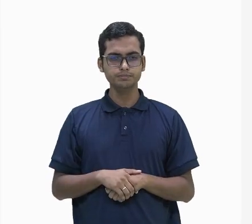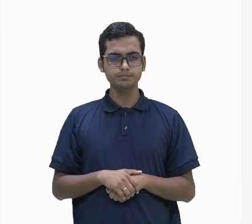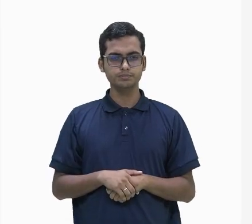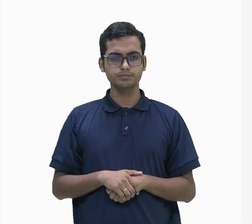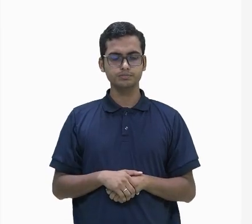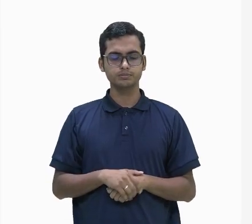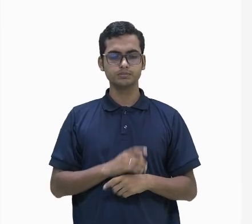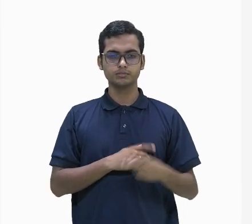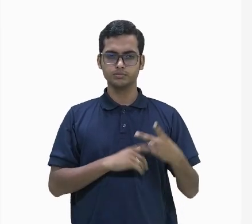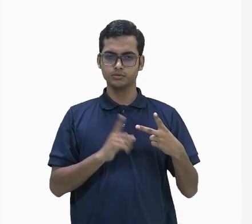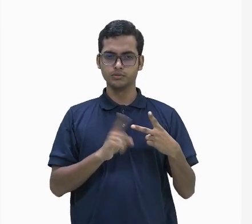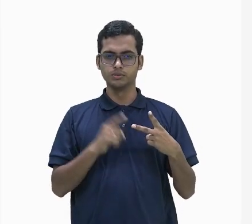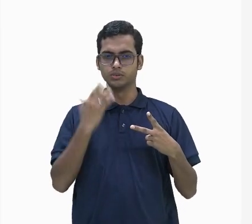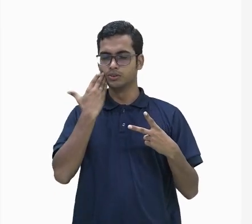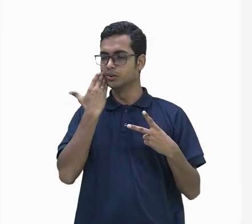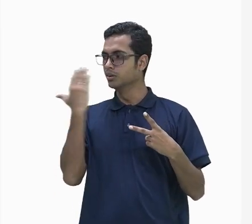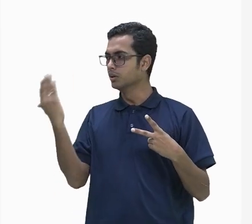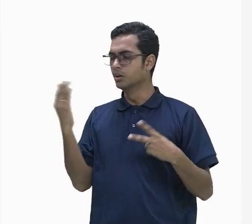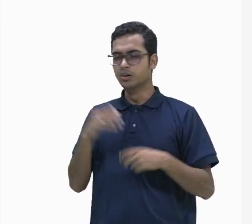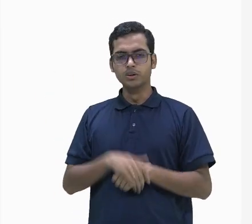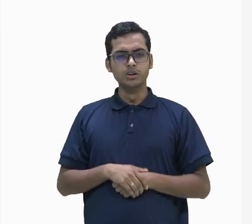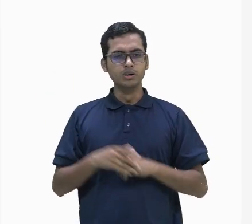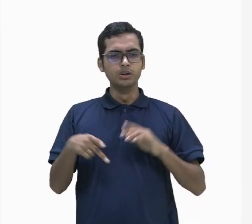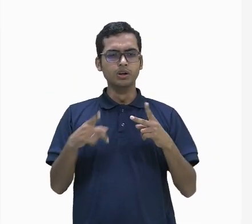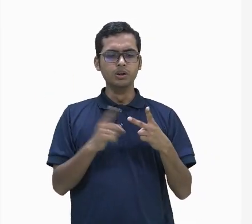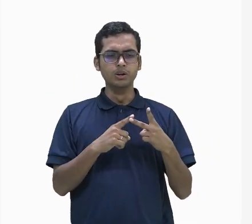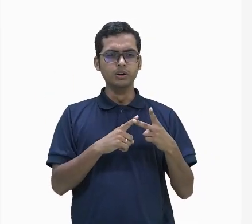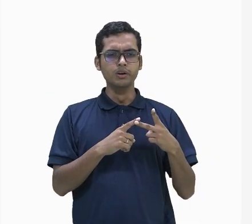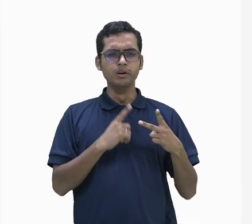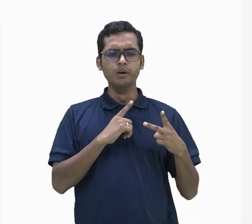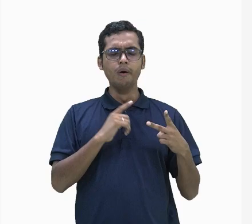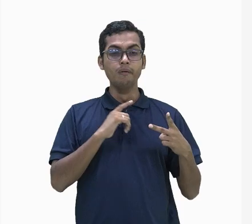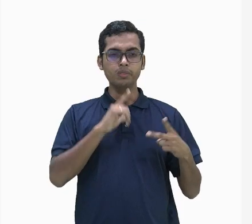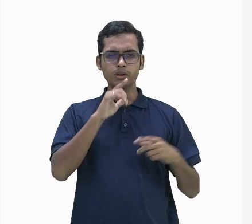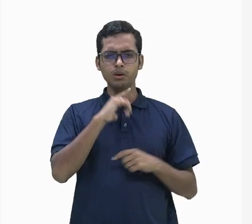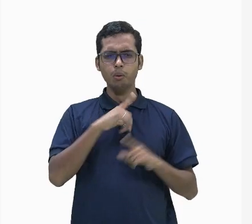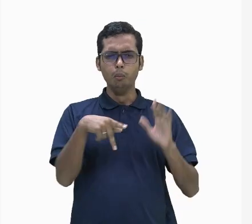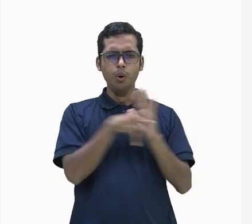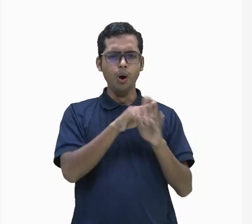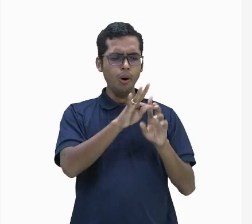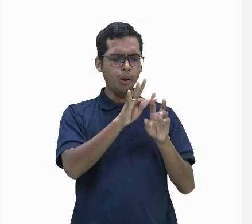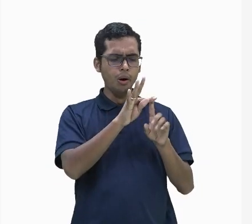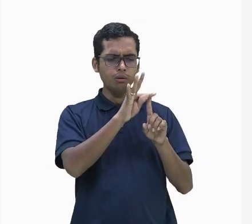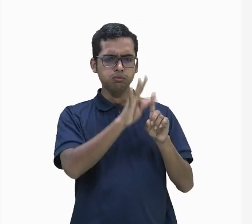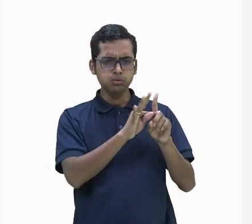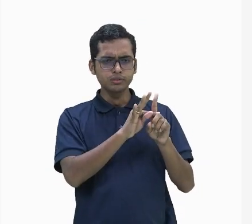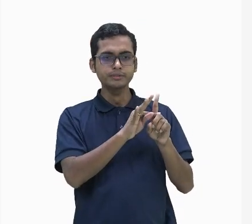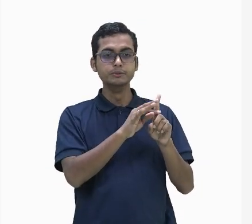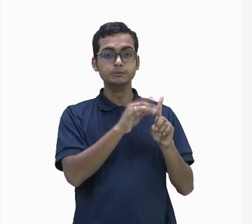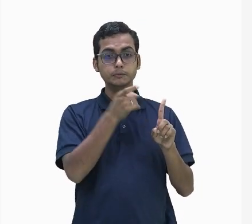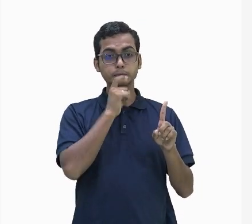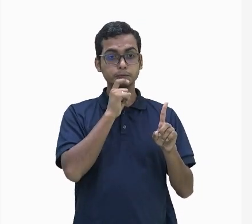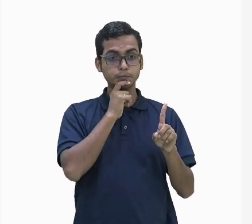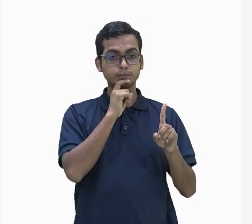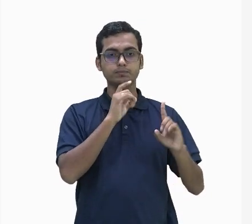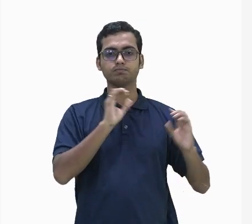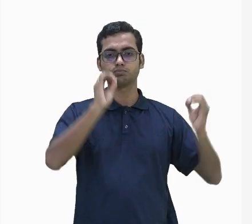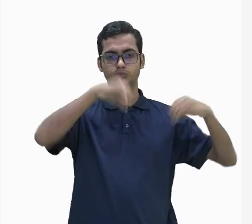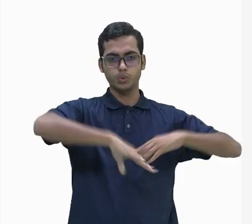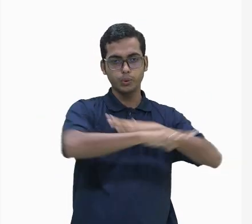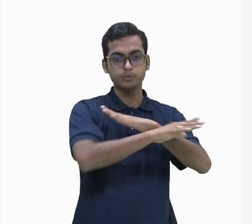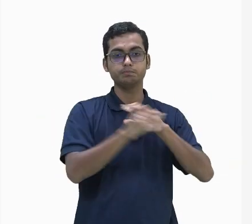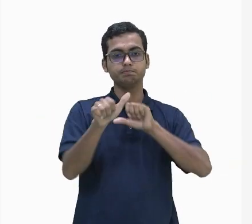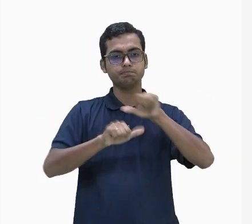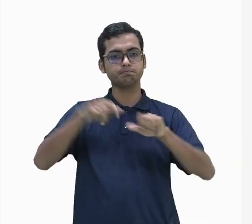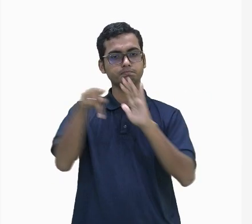né, das águas do Oceano Pacífico, ocasionando ali mudanças no padrão da circulação atmosférica e